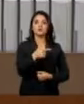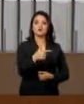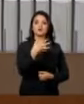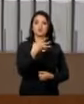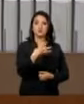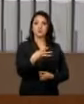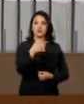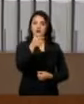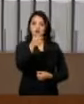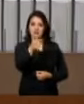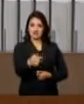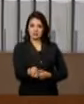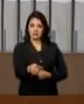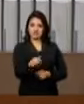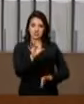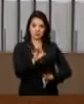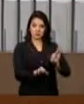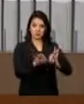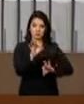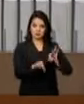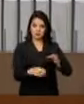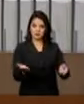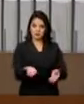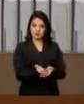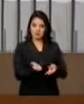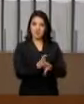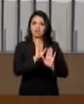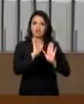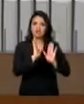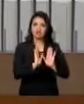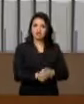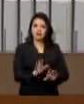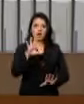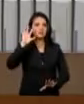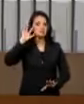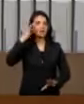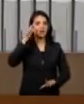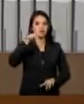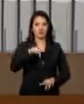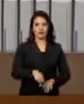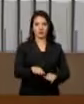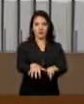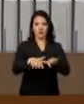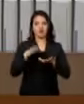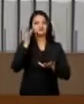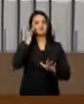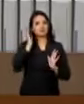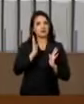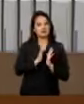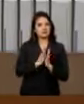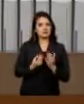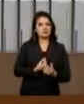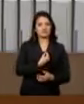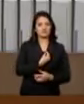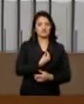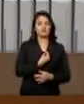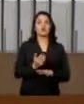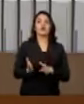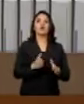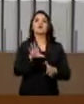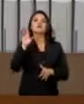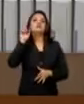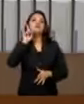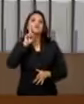247 casos julgados neste plenário presencial. Nos Estados Unidos, a média é 100 por ano inteiro.